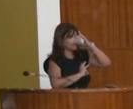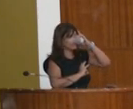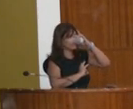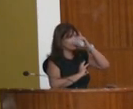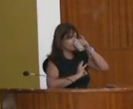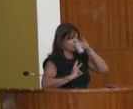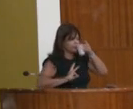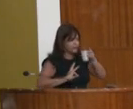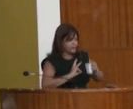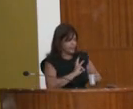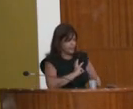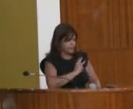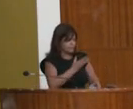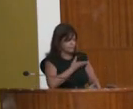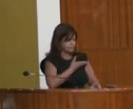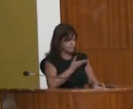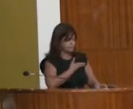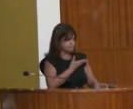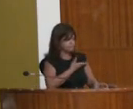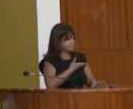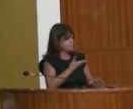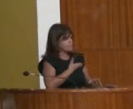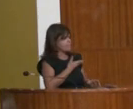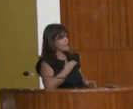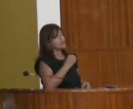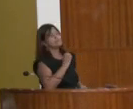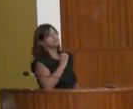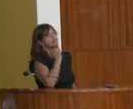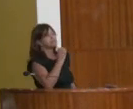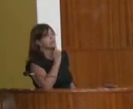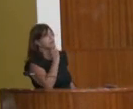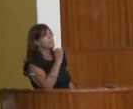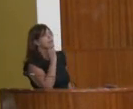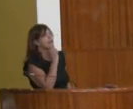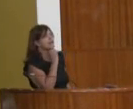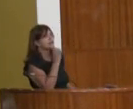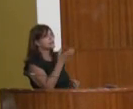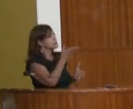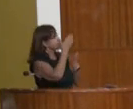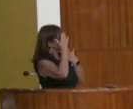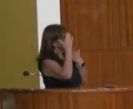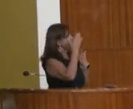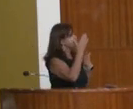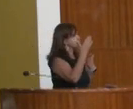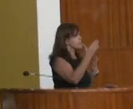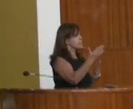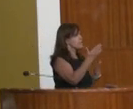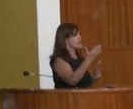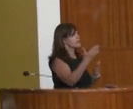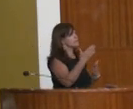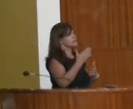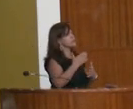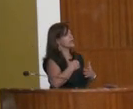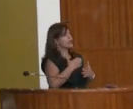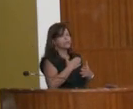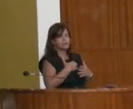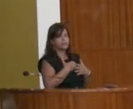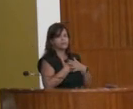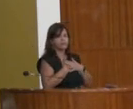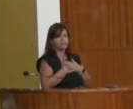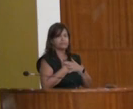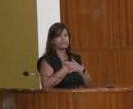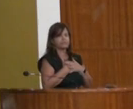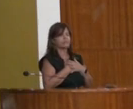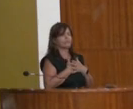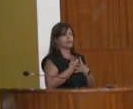a minha amiga, parceira, Elizabeth Melo. A maior virtude dela é